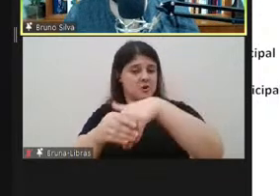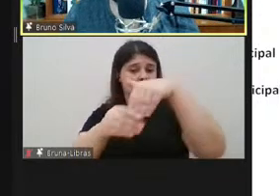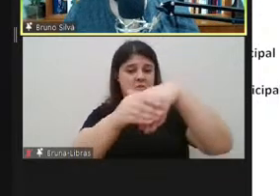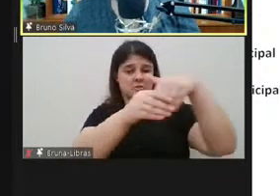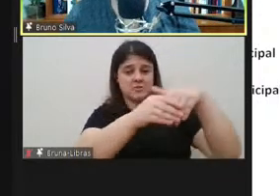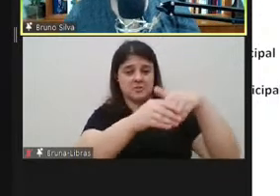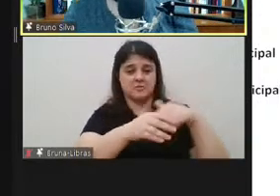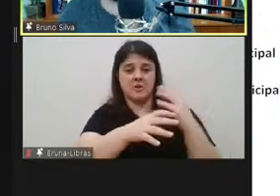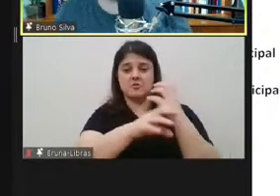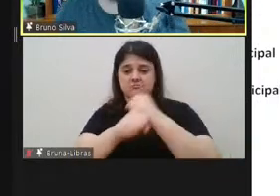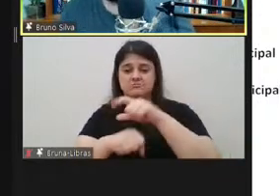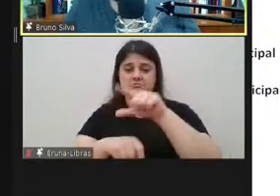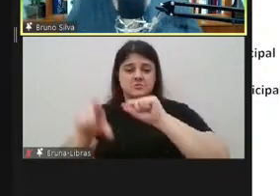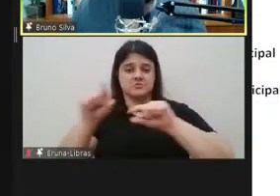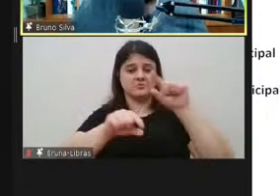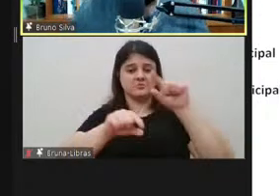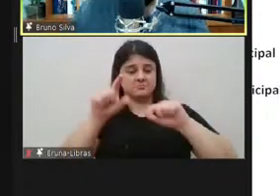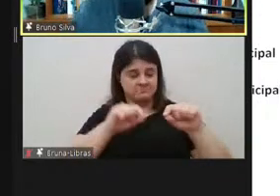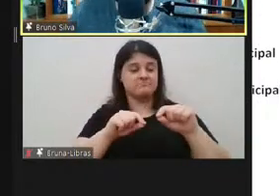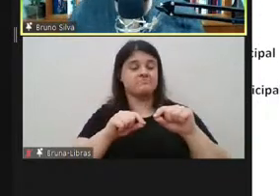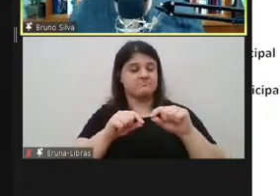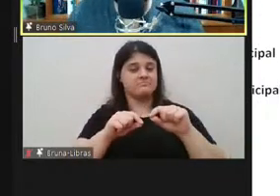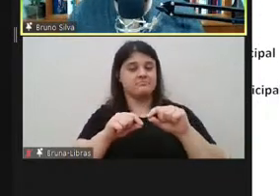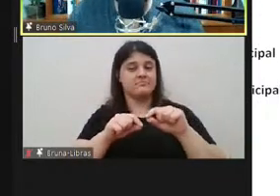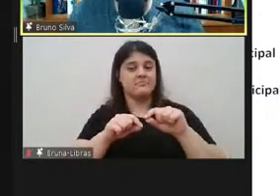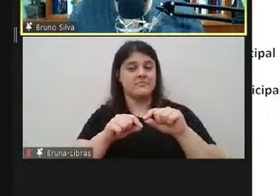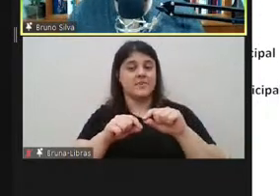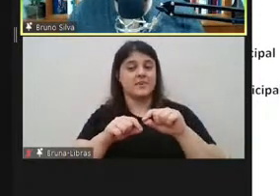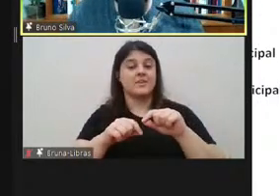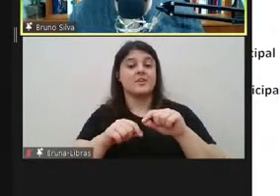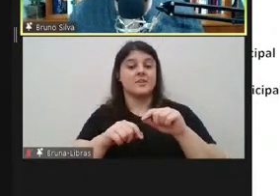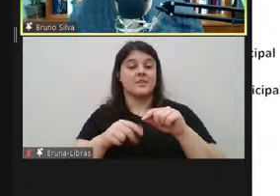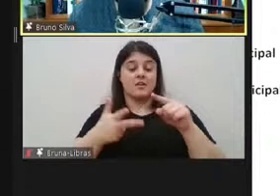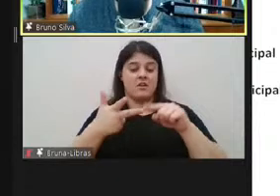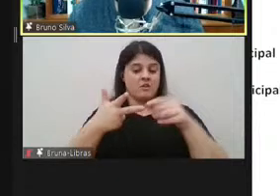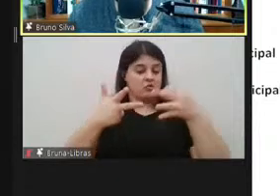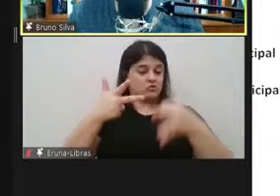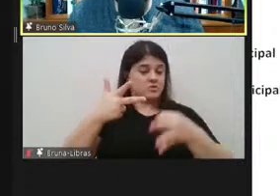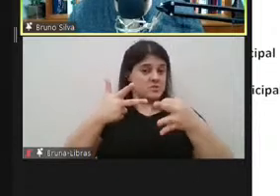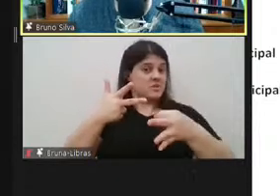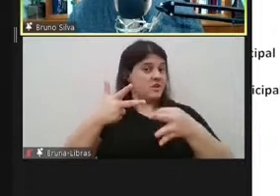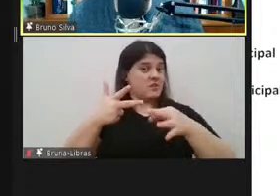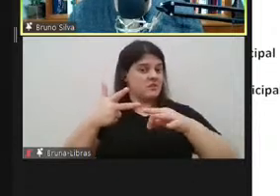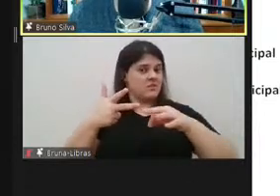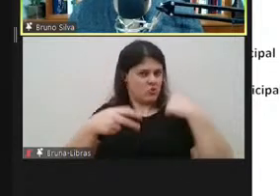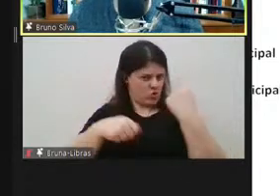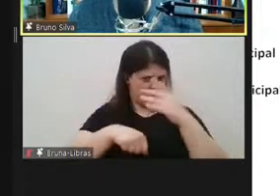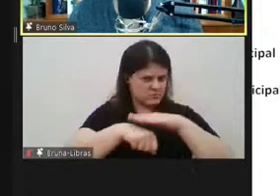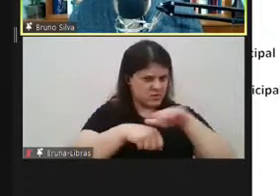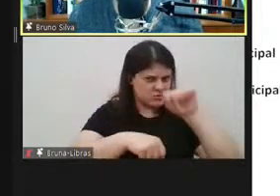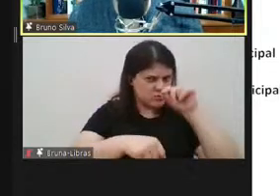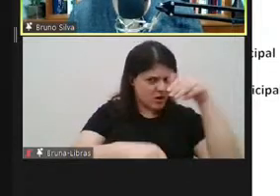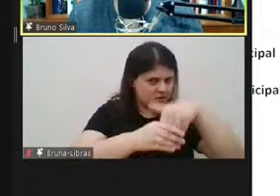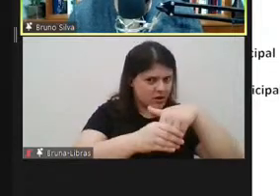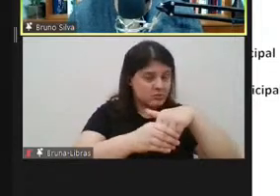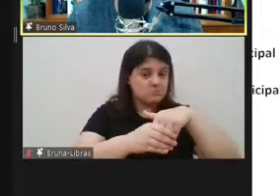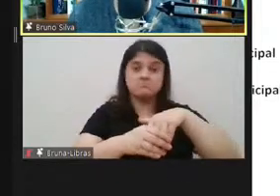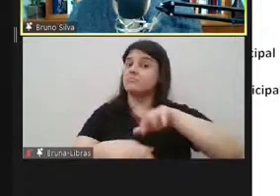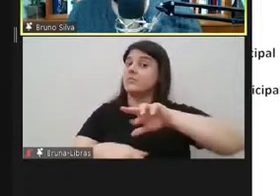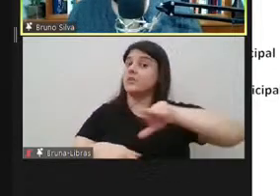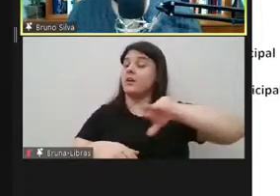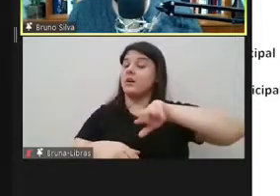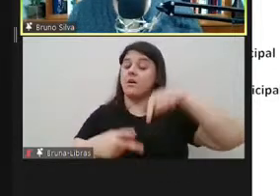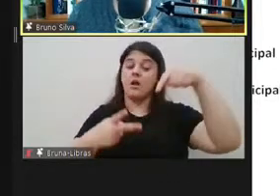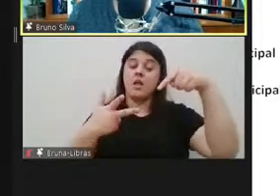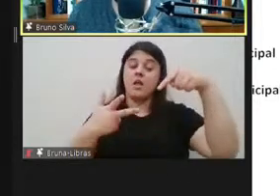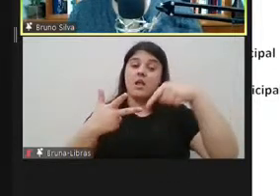voto portanto só que eles poderes que vão decidir politicamente essa galera do diário a gente escolhe eles por meio do voto fala